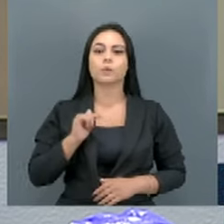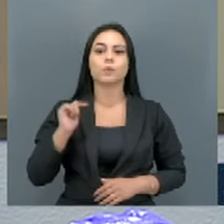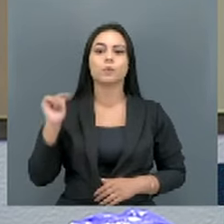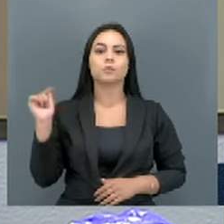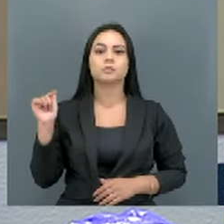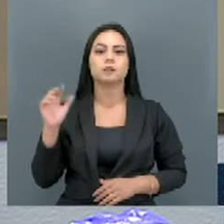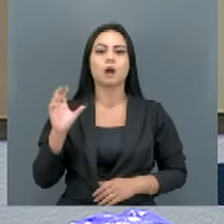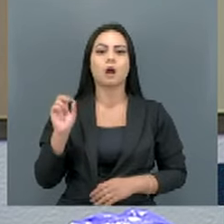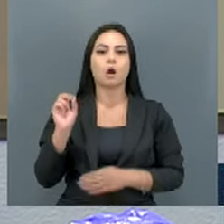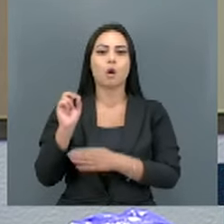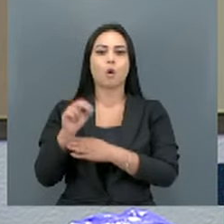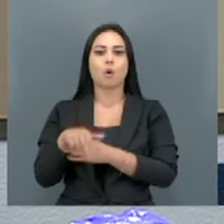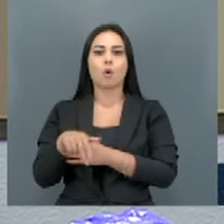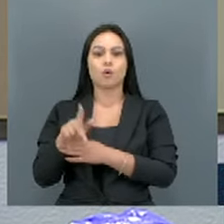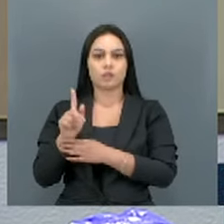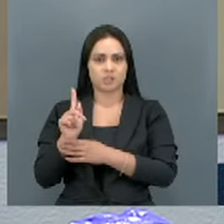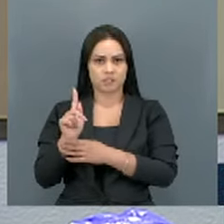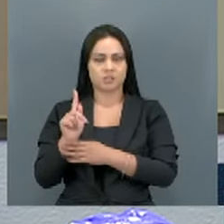a outra ONG,